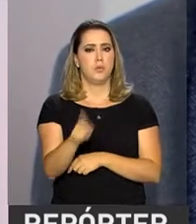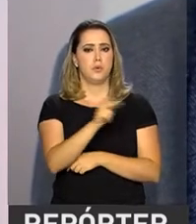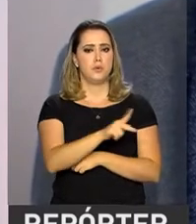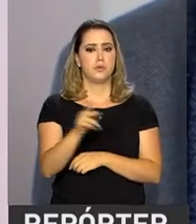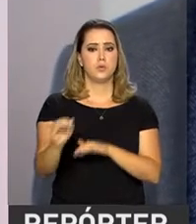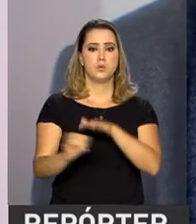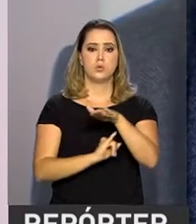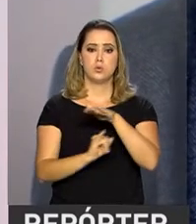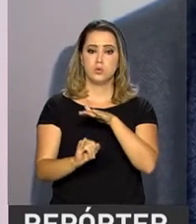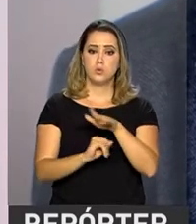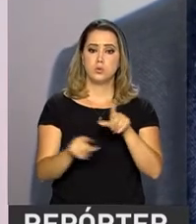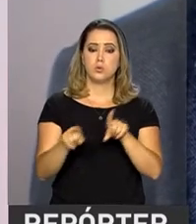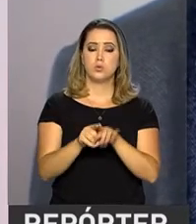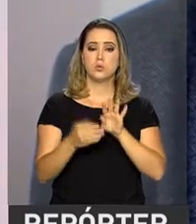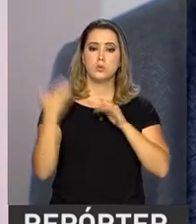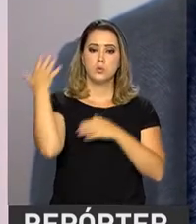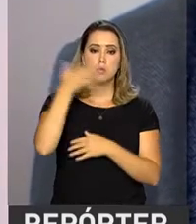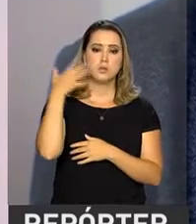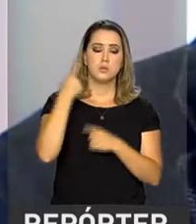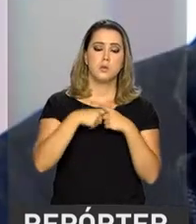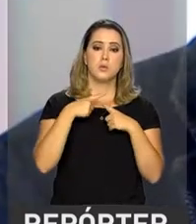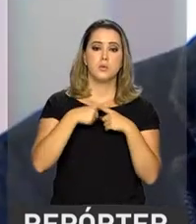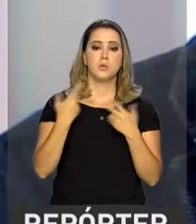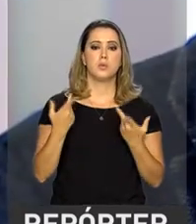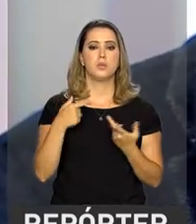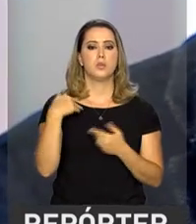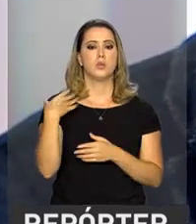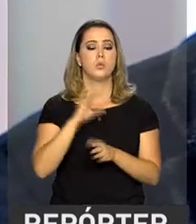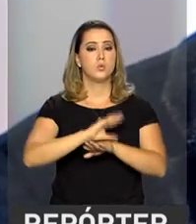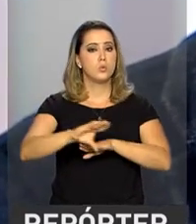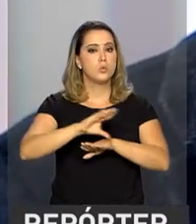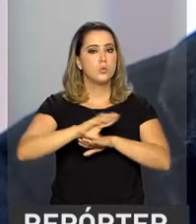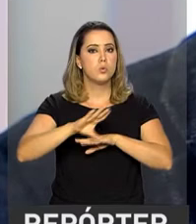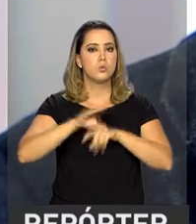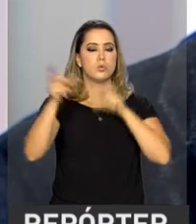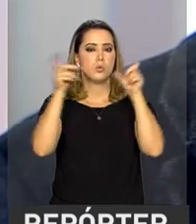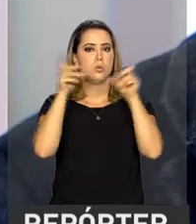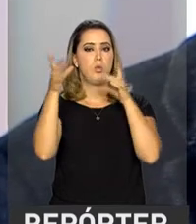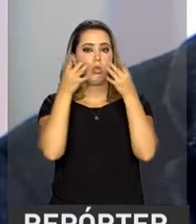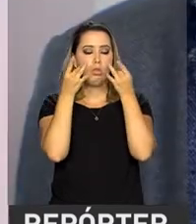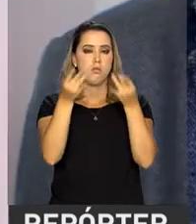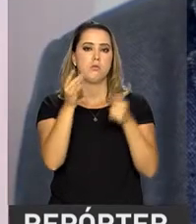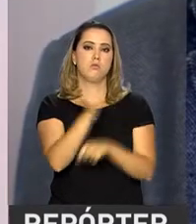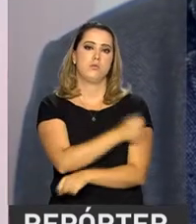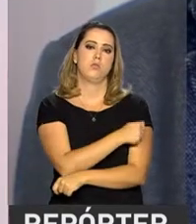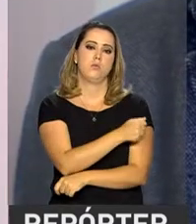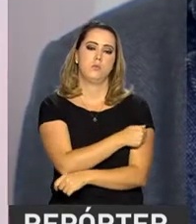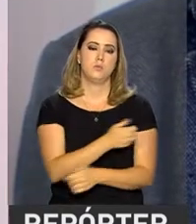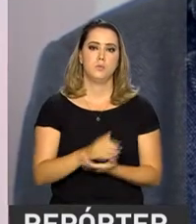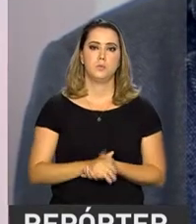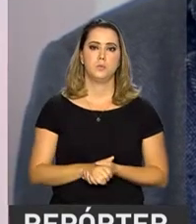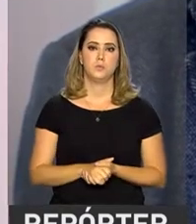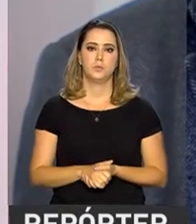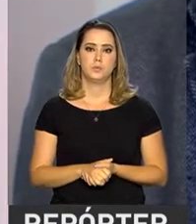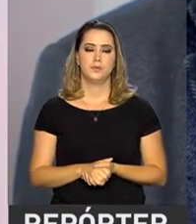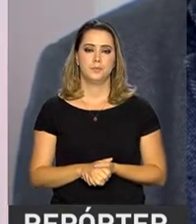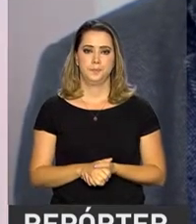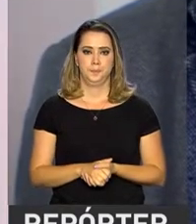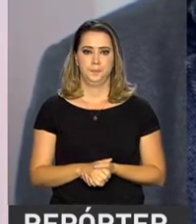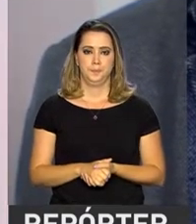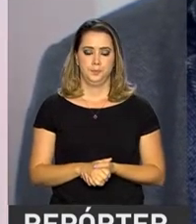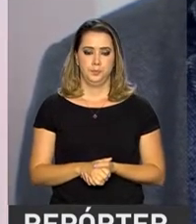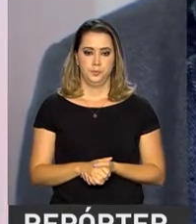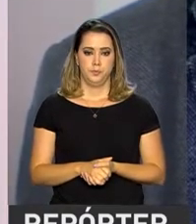há 20 anos e explica porque os cursos atraem tantos estudantes a cidade se